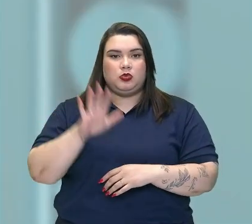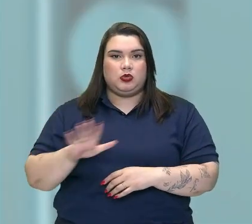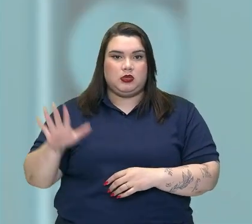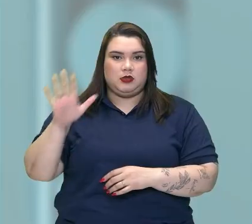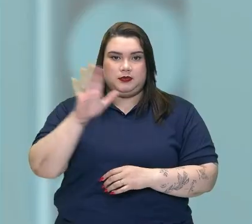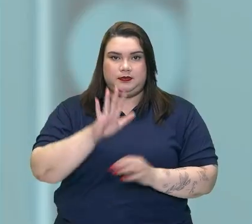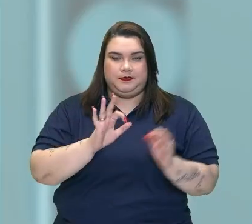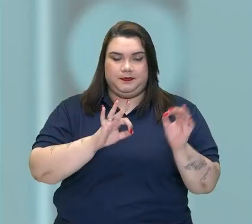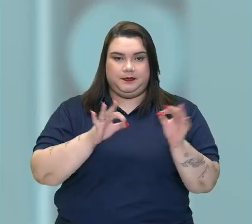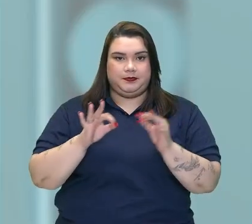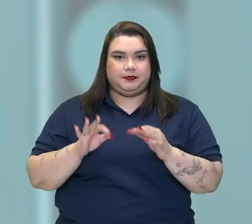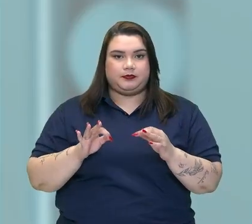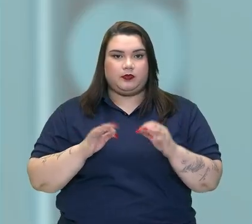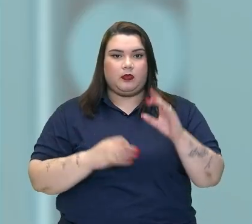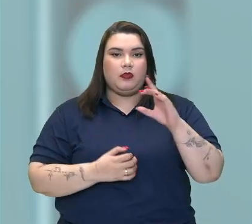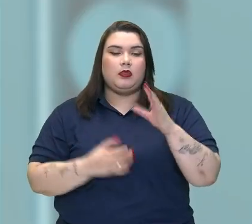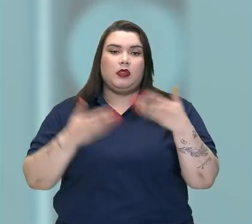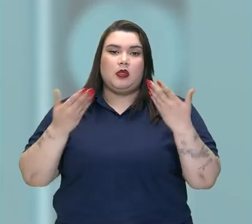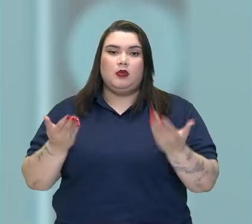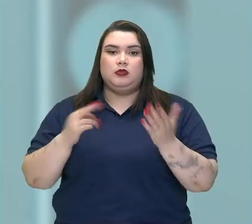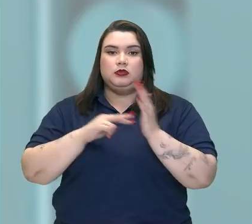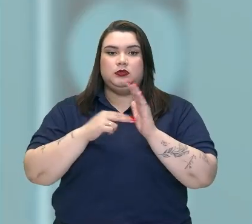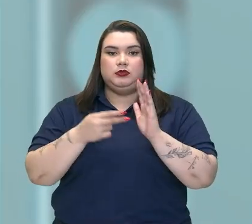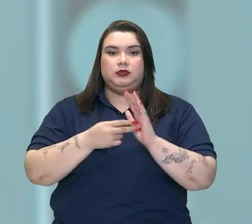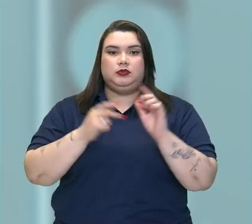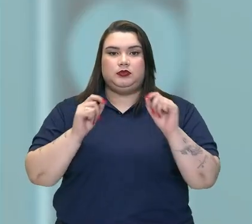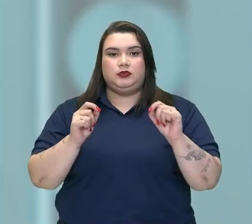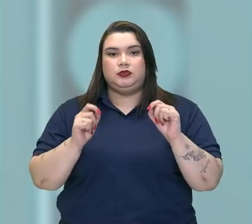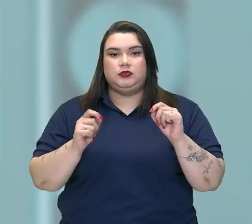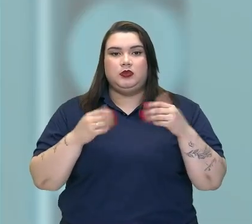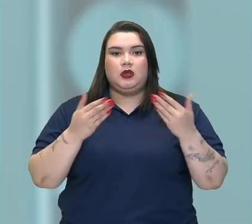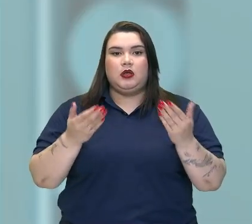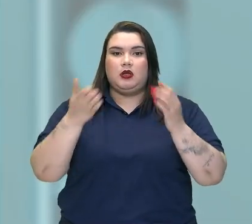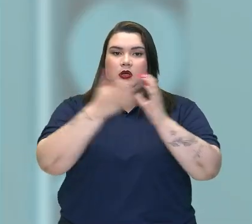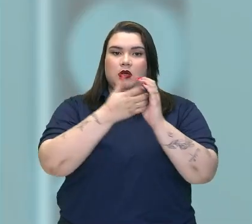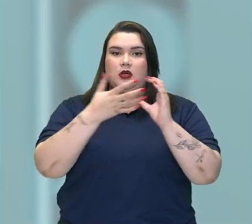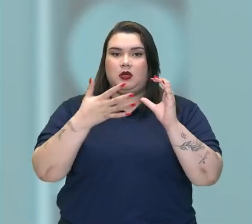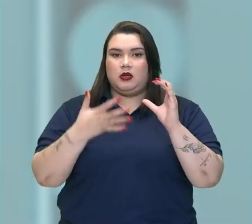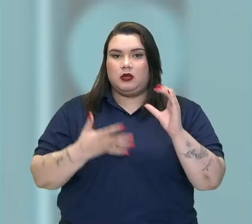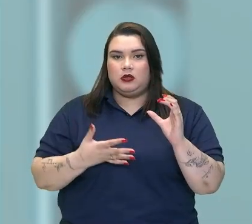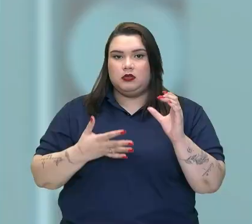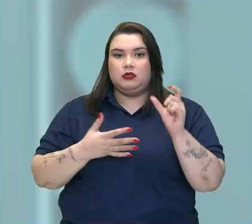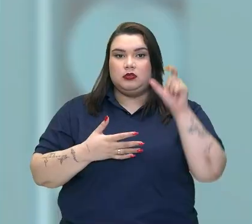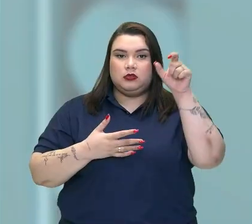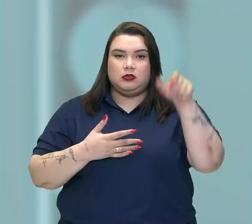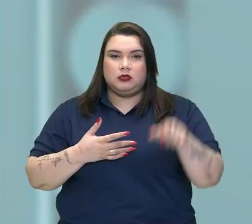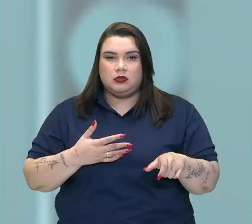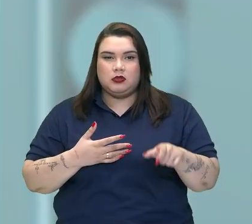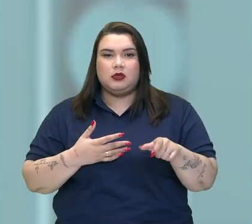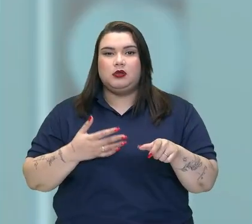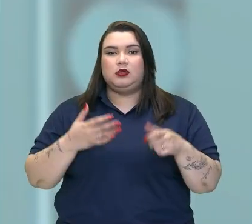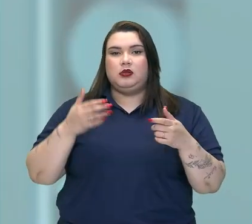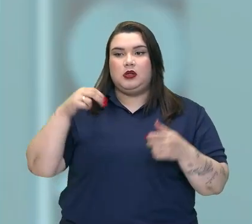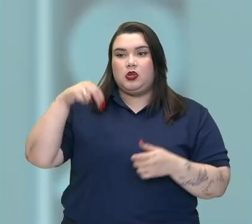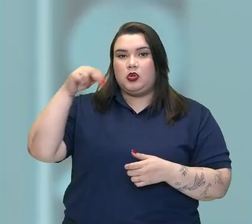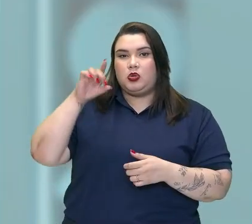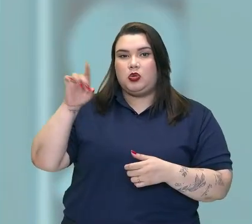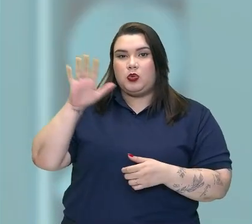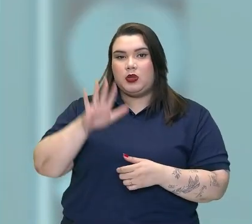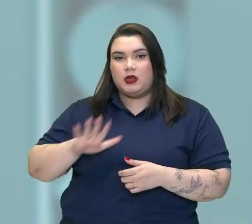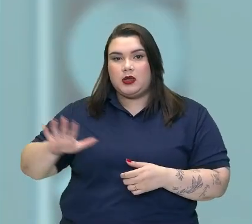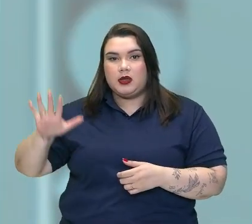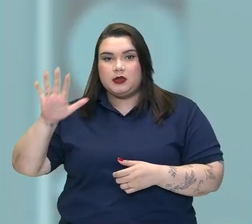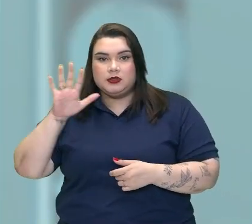severino, ok? E aí o que acontece? Ele recebe uma característica, ele é um nordestino, ele é um severino, ele